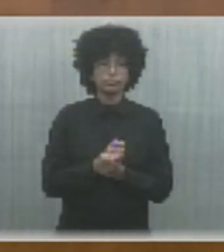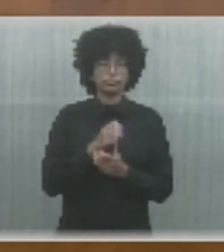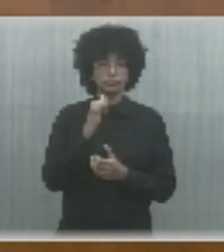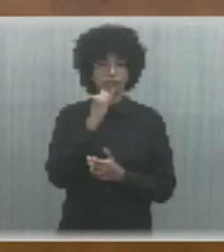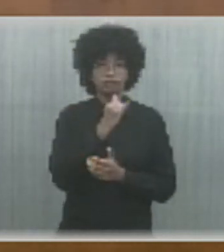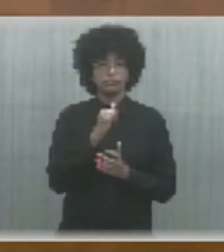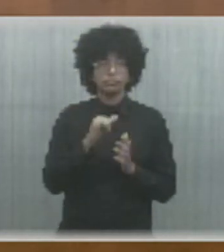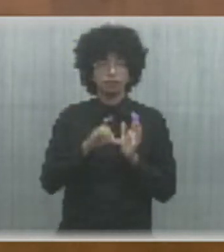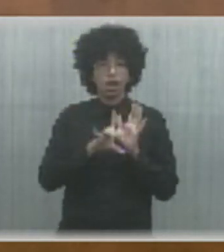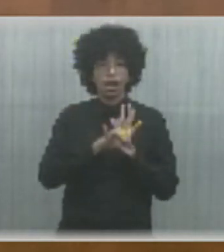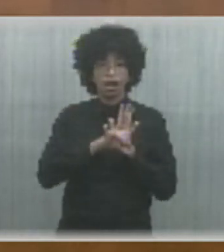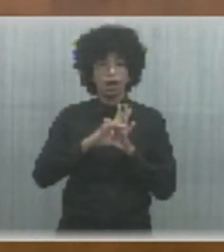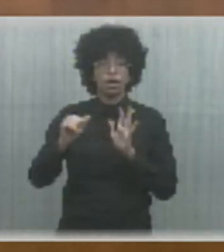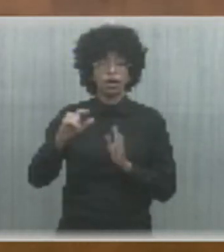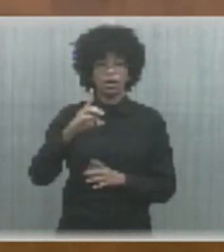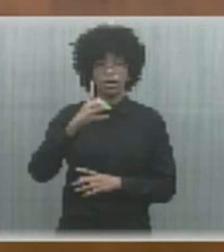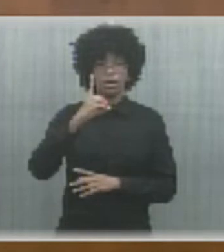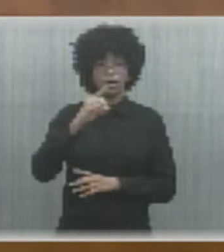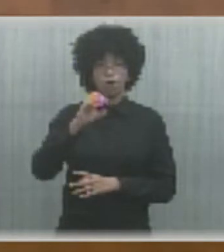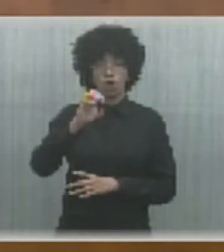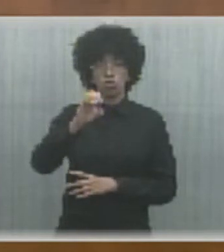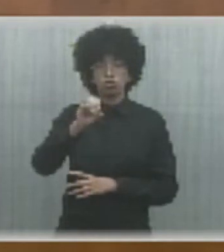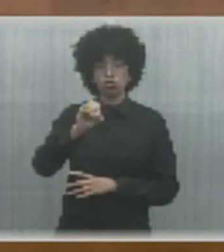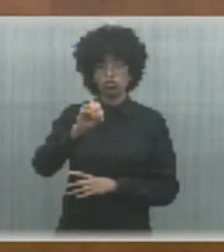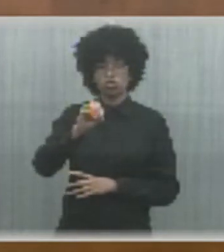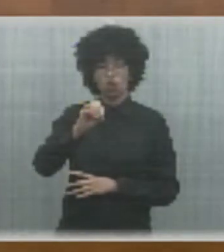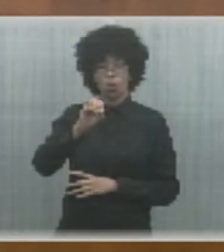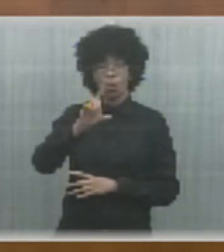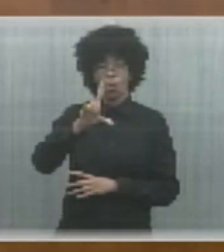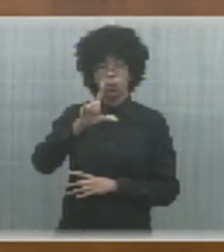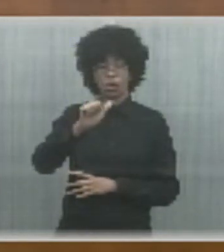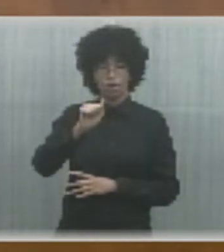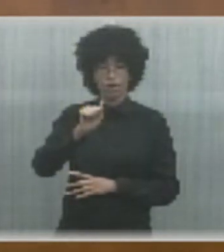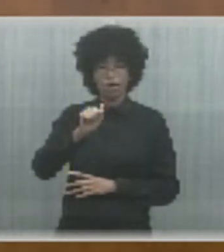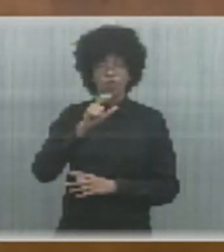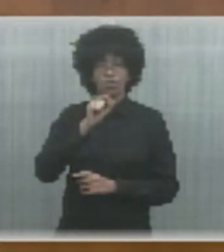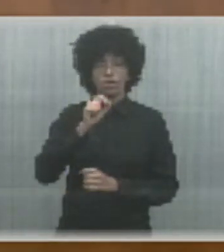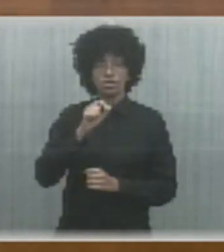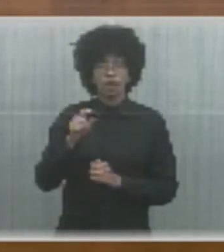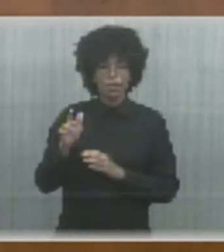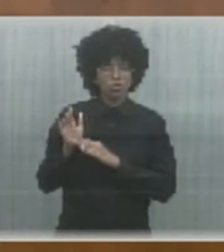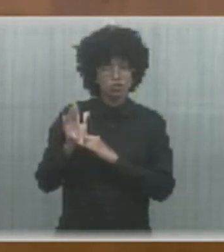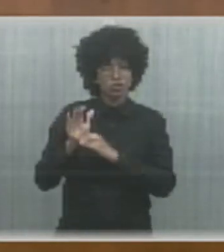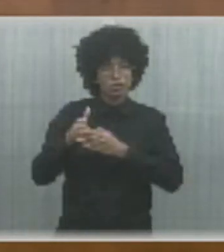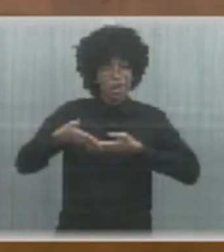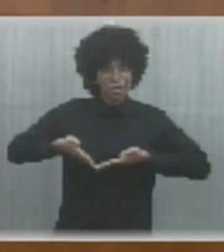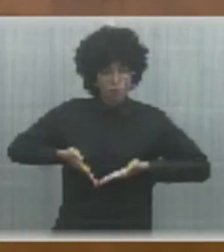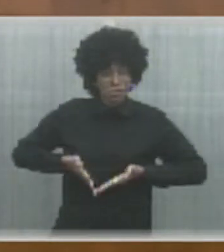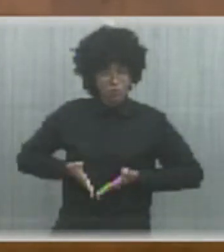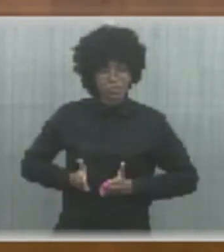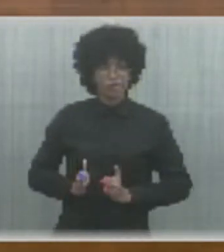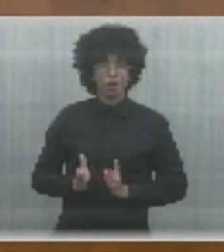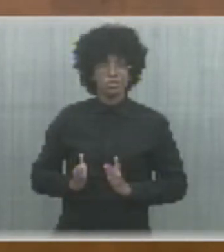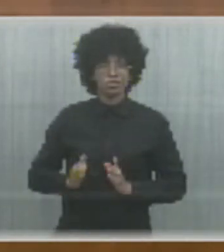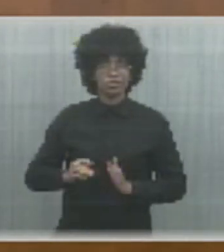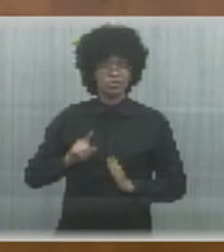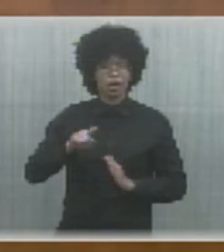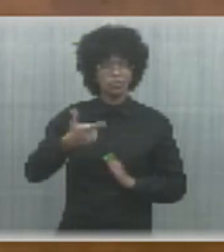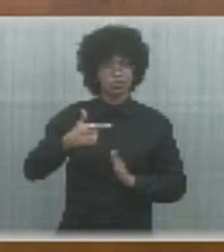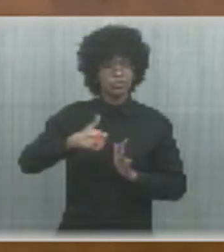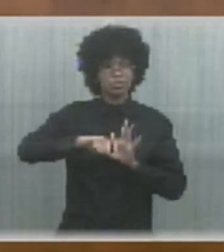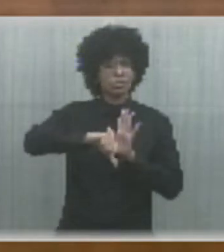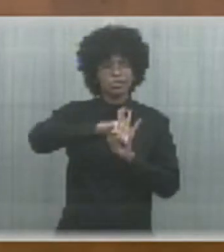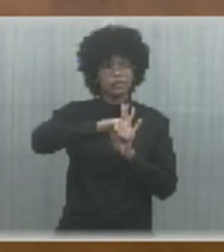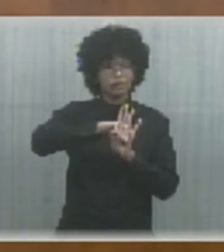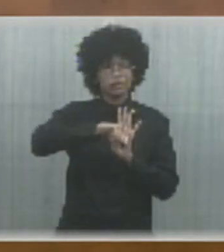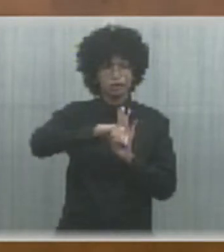da doula, na verdade, ela é a lei de humanização do parto. E ela não criminaliza ninguém,